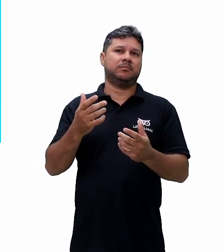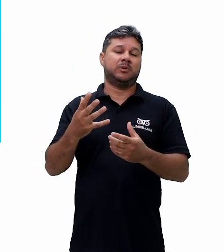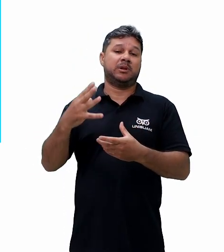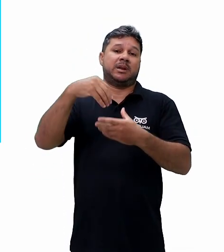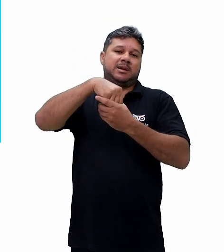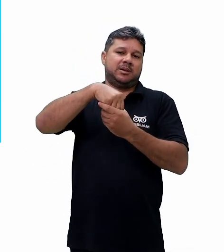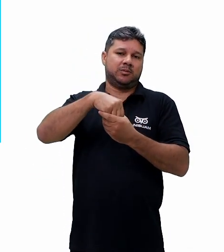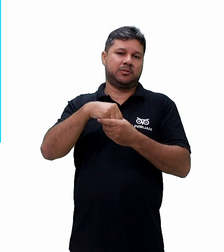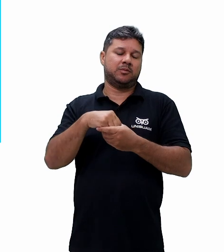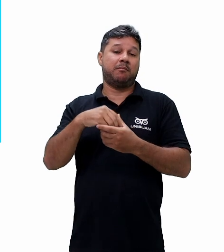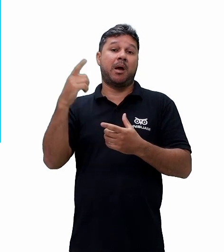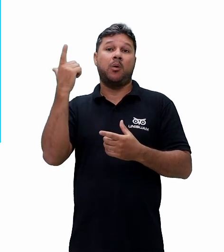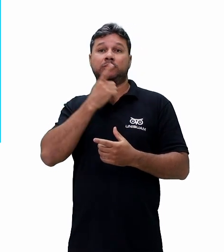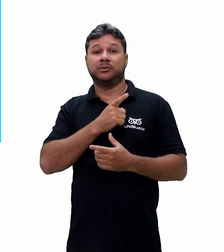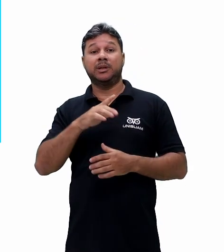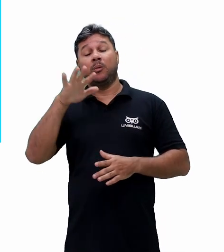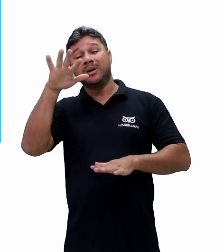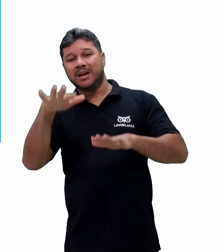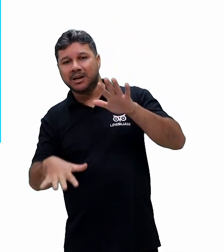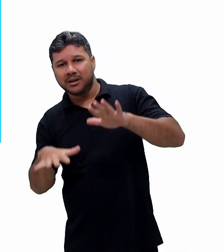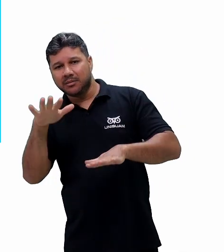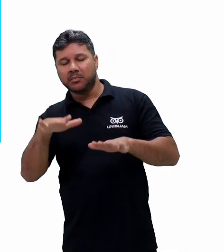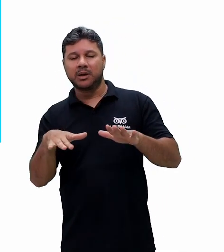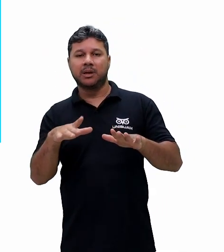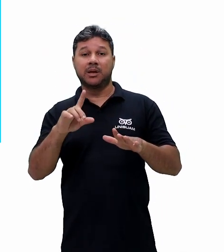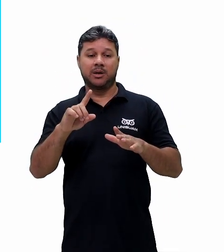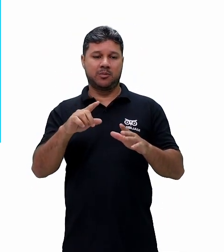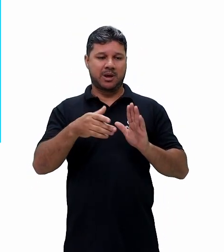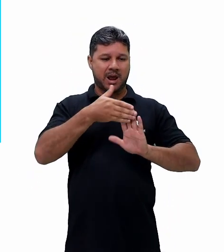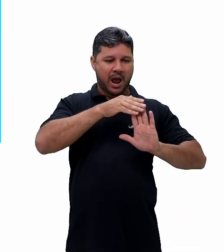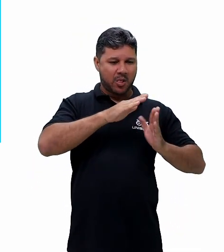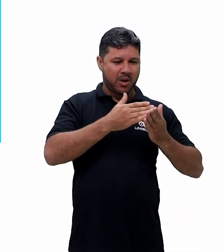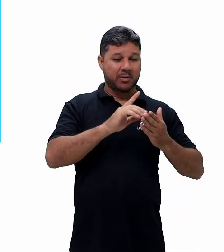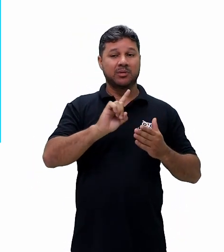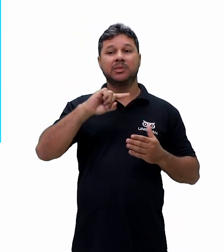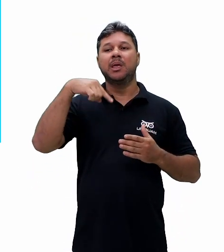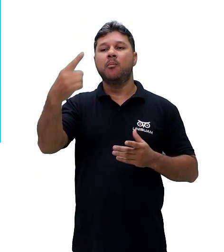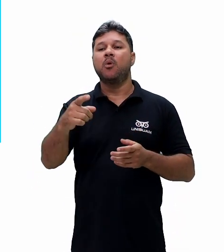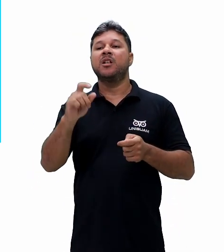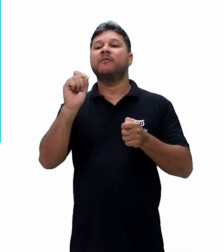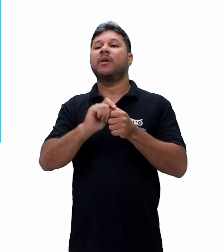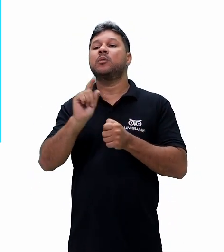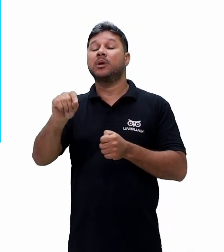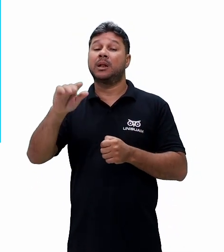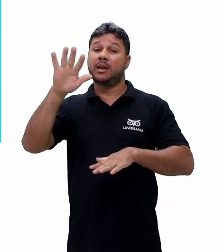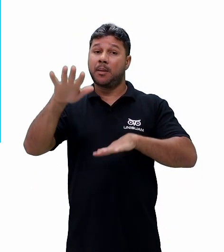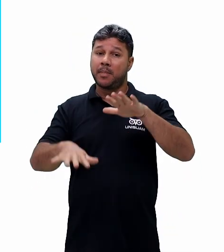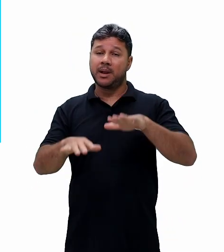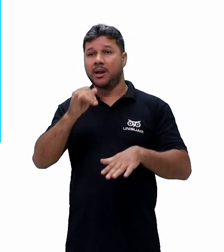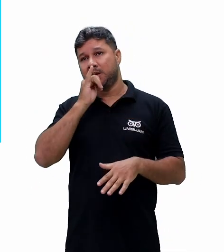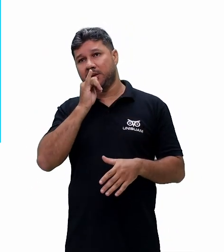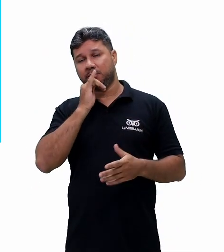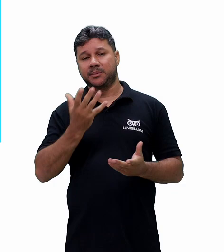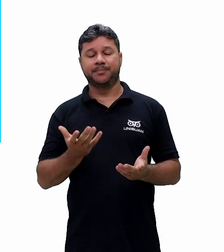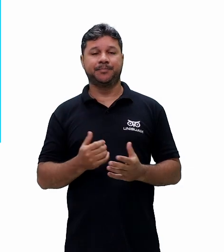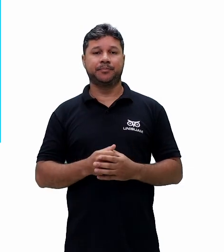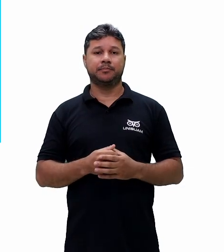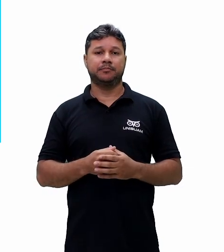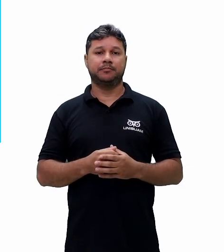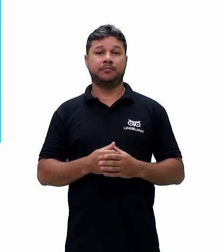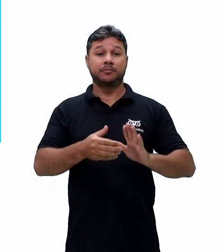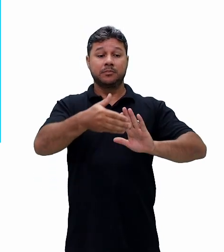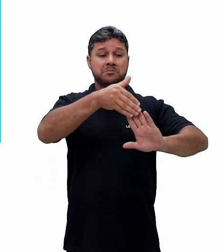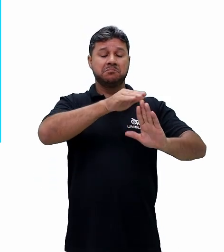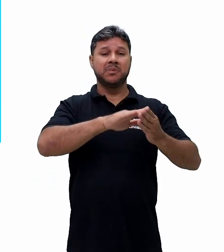uma série de fatores. Então, dependendo do que vai ser feito depois da sessão de alongamento,